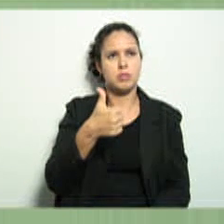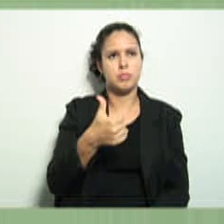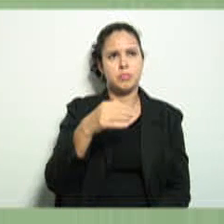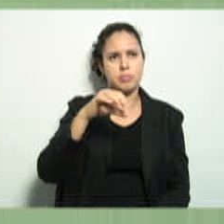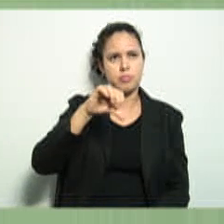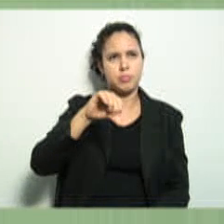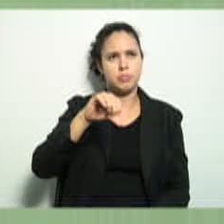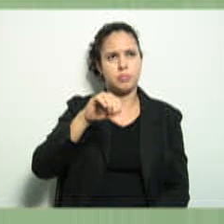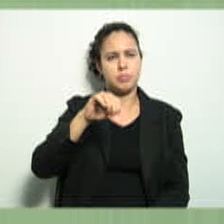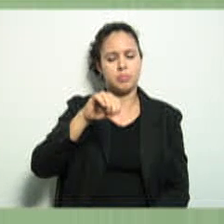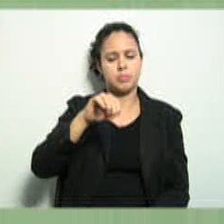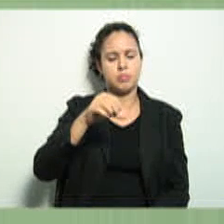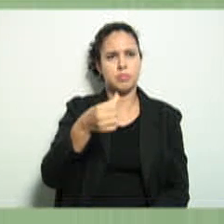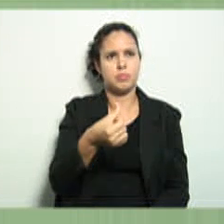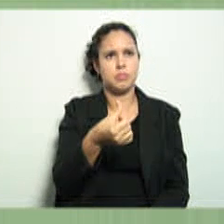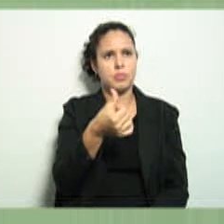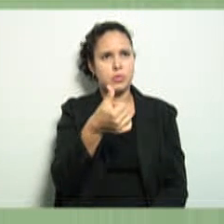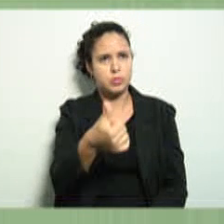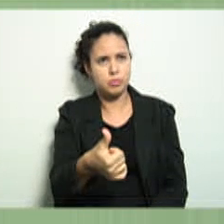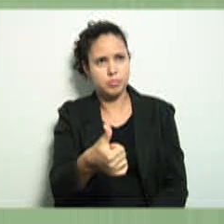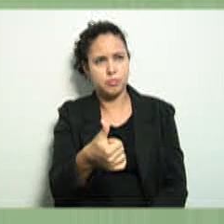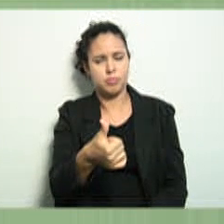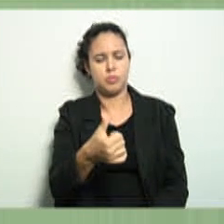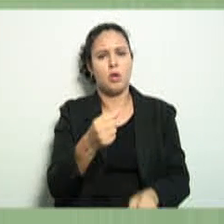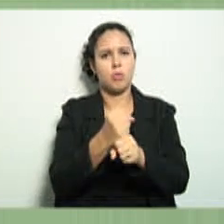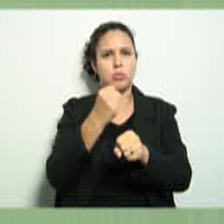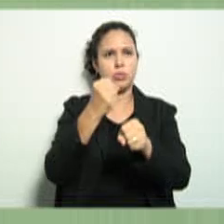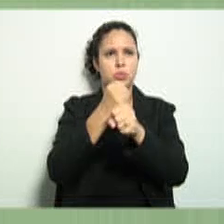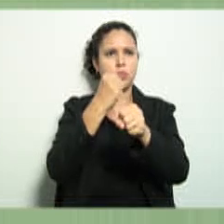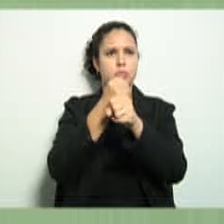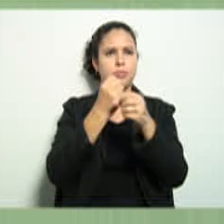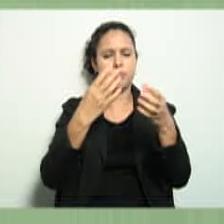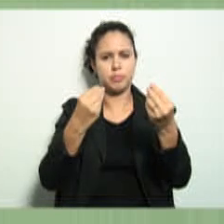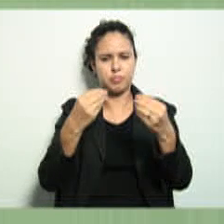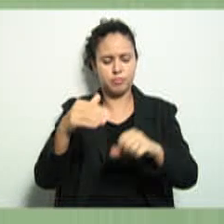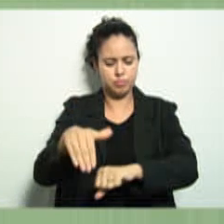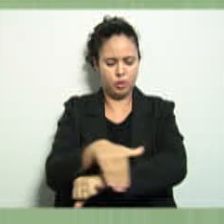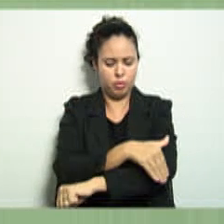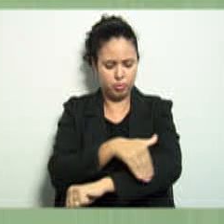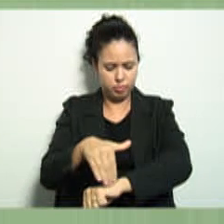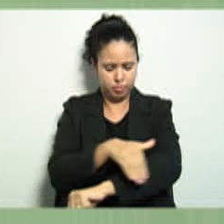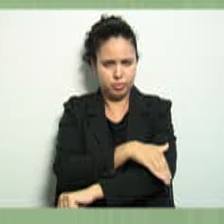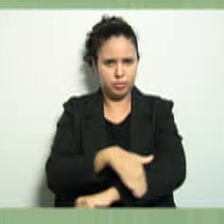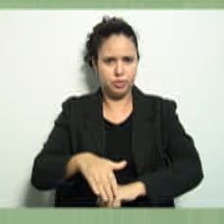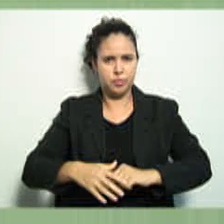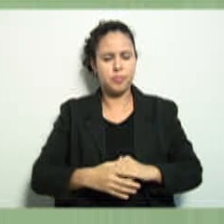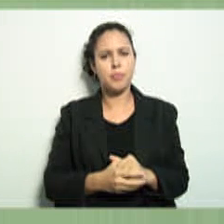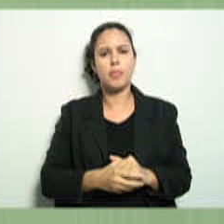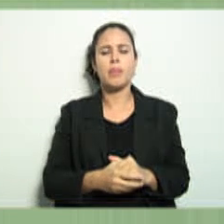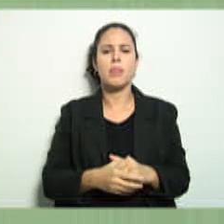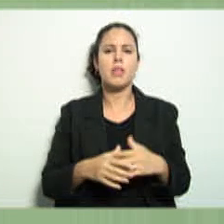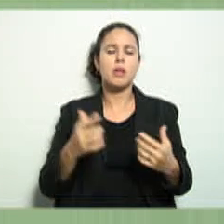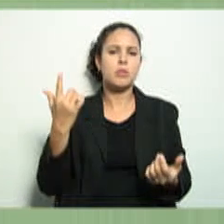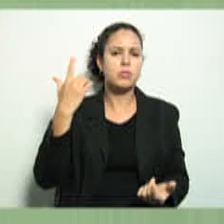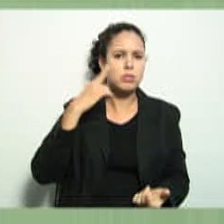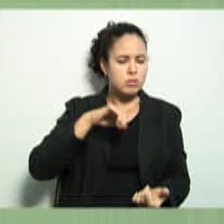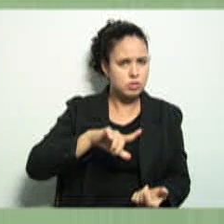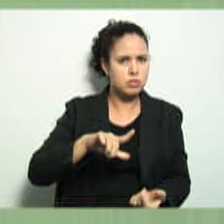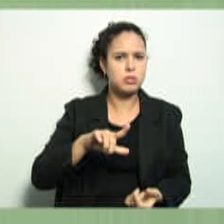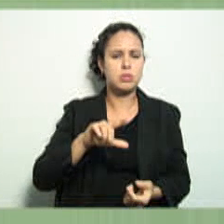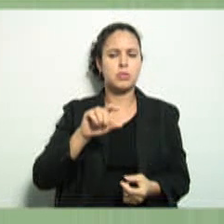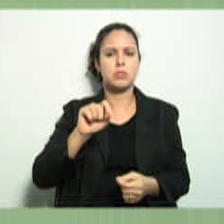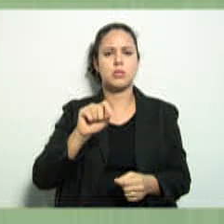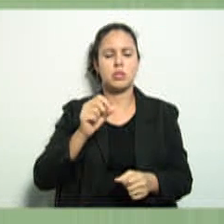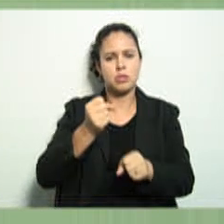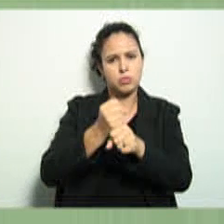estradas ligando as diversas regiões do país. E seus muitos investimentos em infraestrutura através